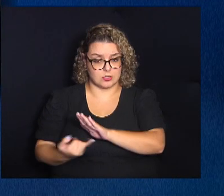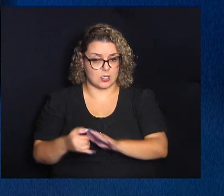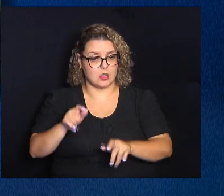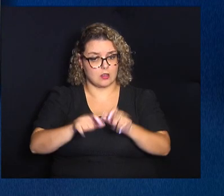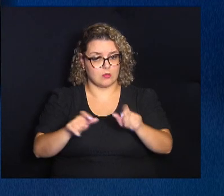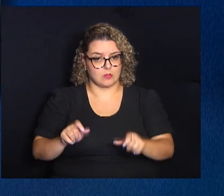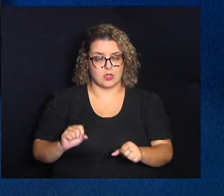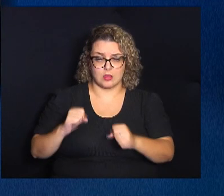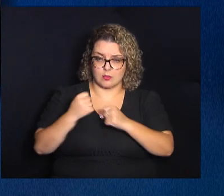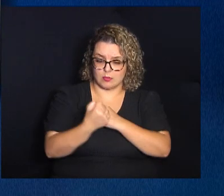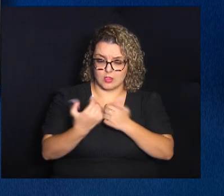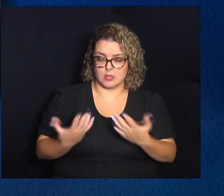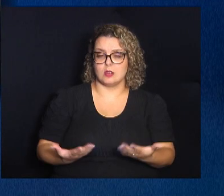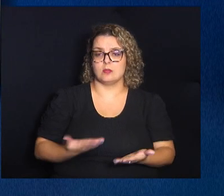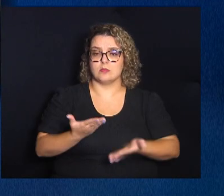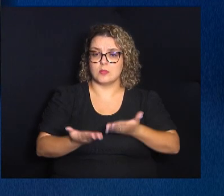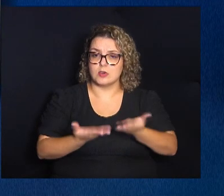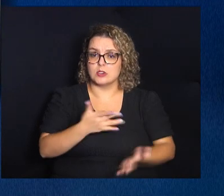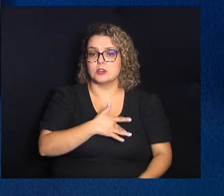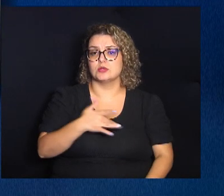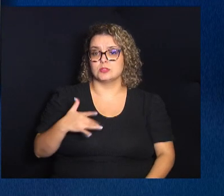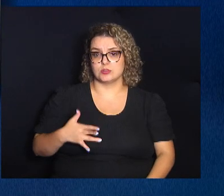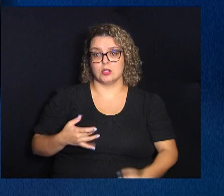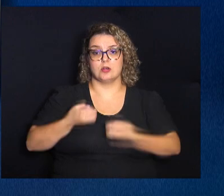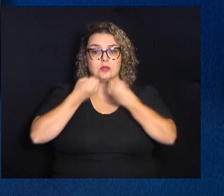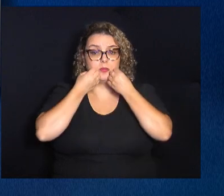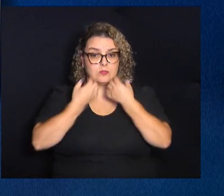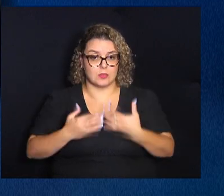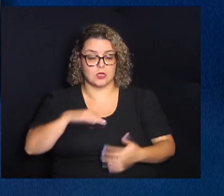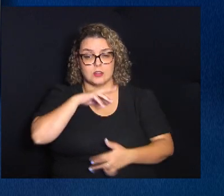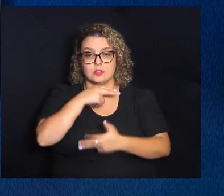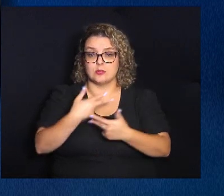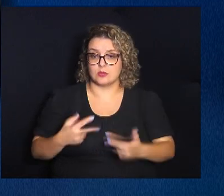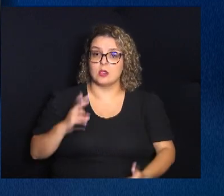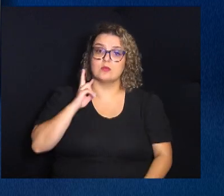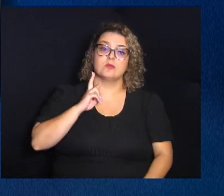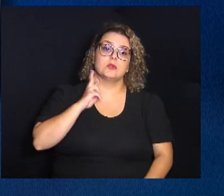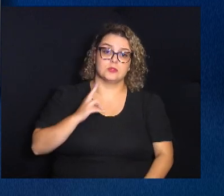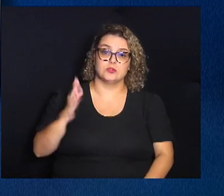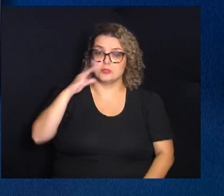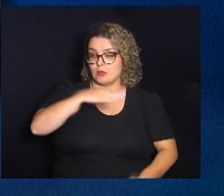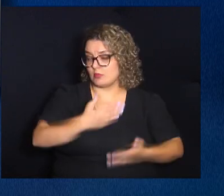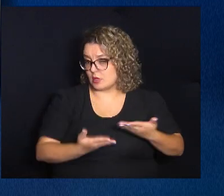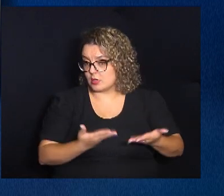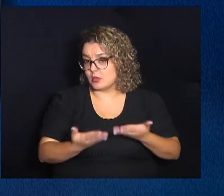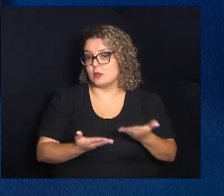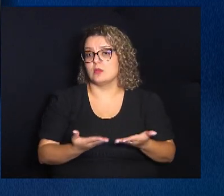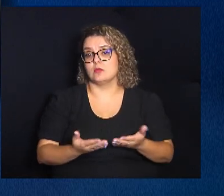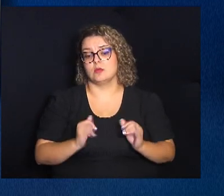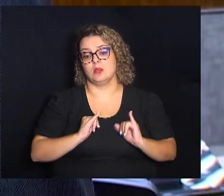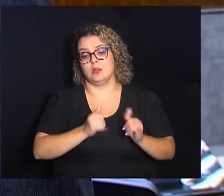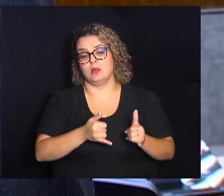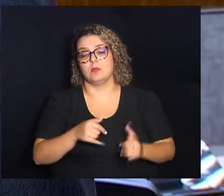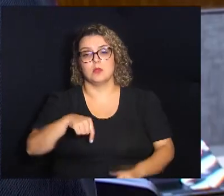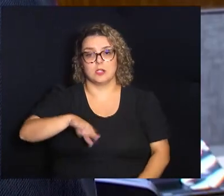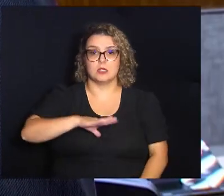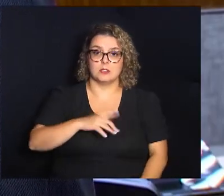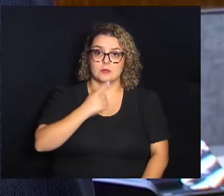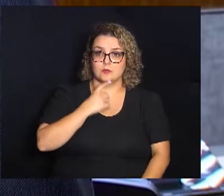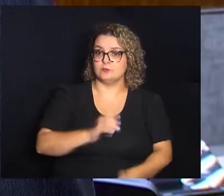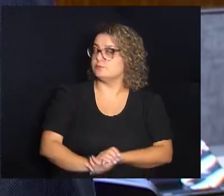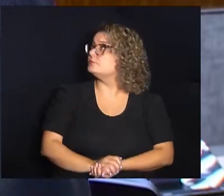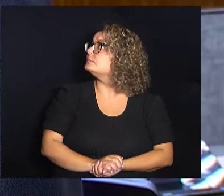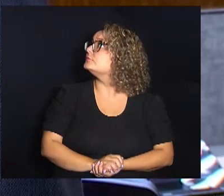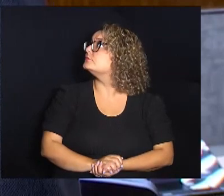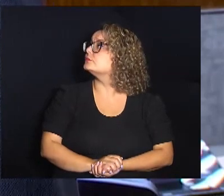pela manutenção da saúde e bem-estar de animais vítimas de maus tratos e abandono em Campinas. Fui procurado